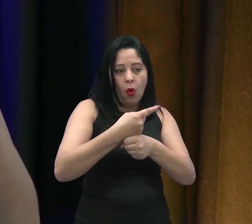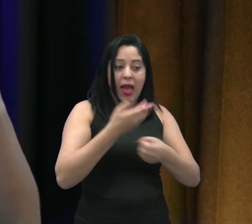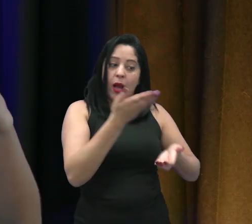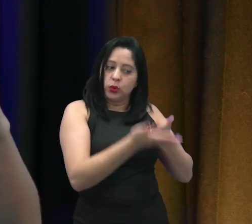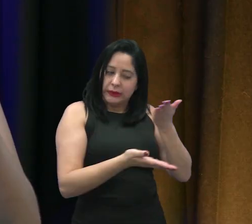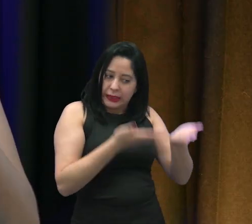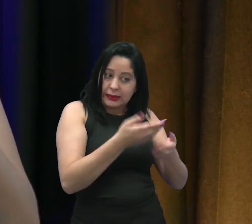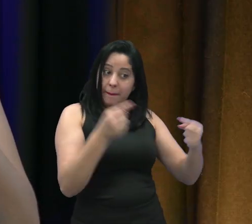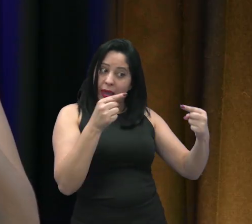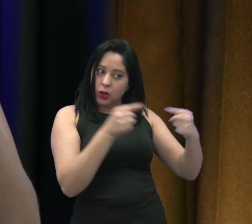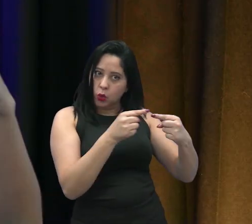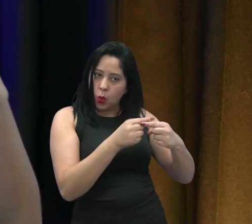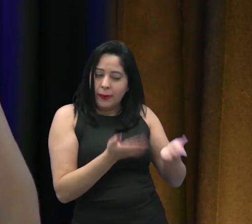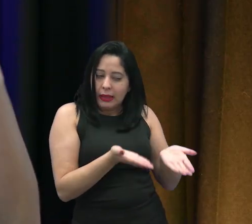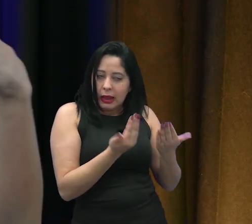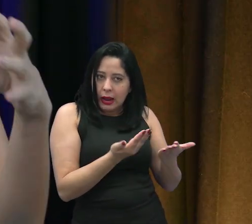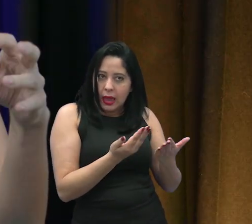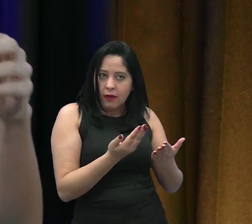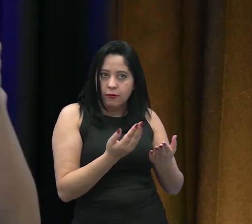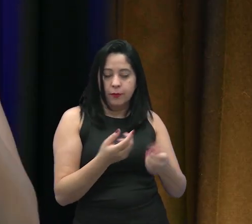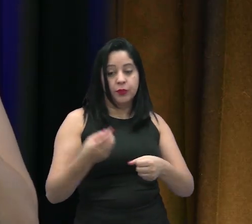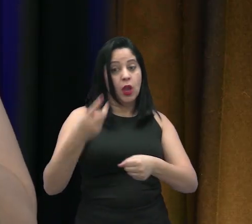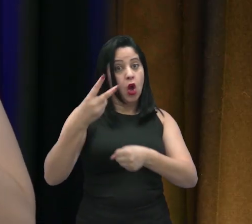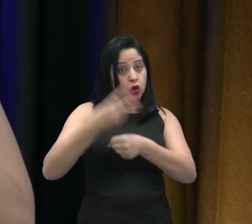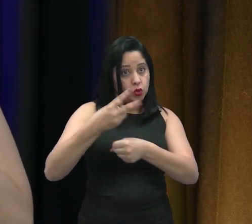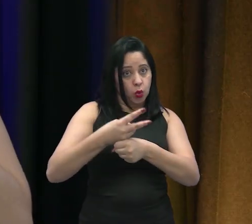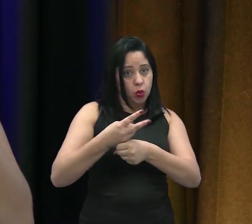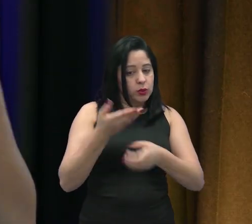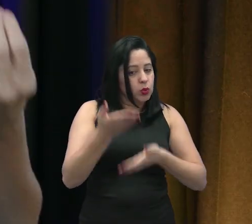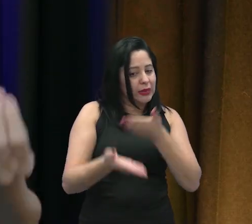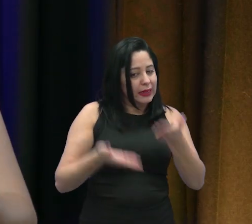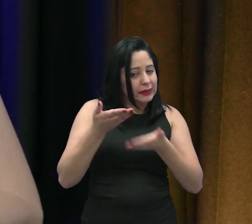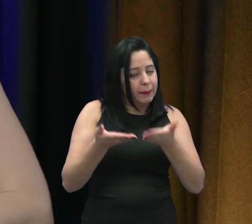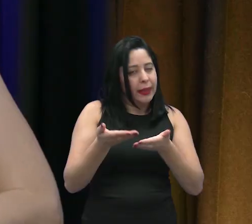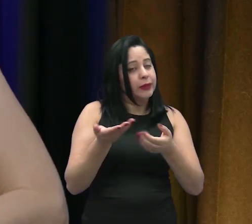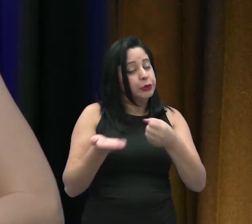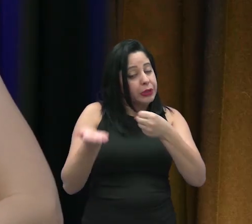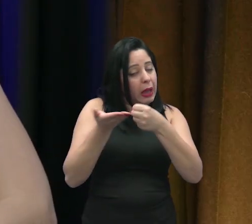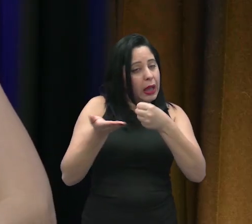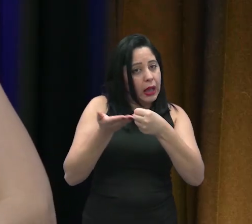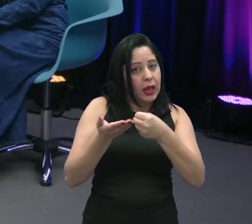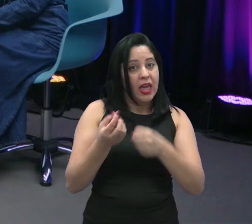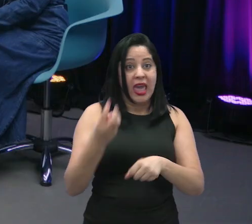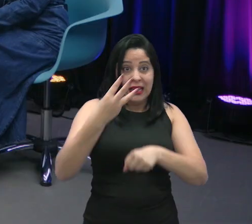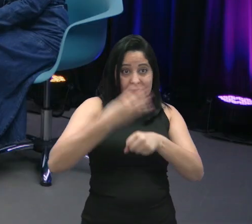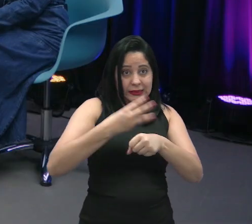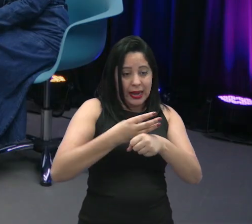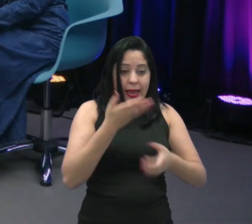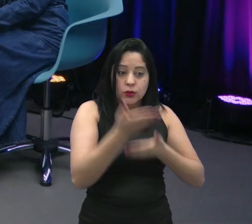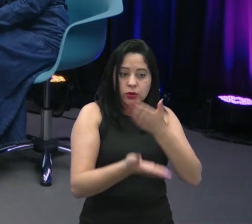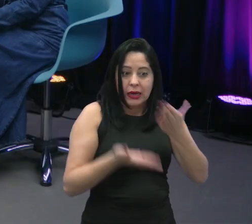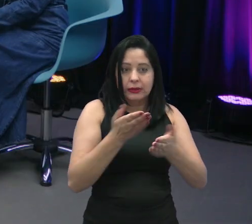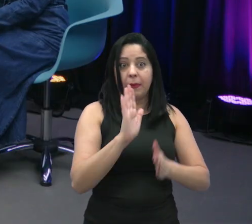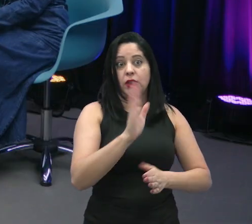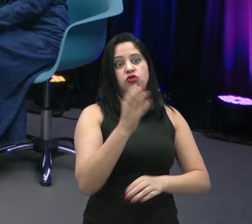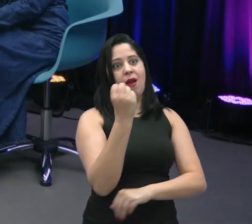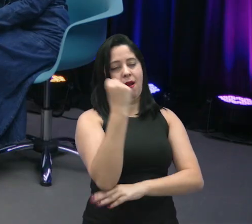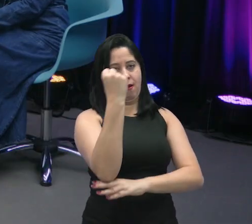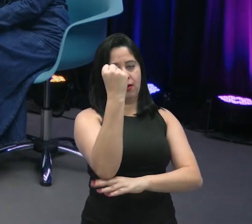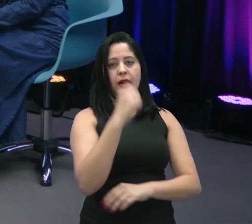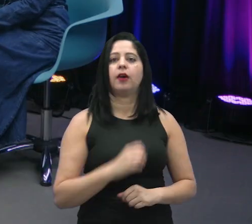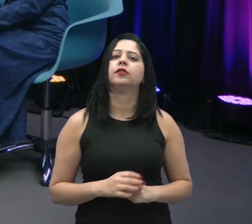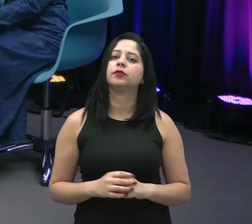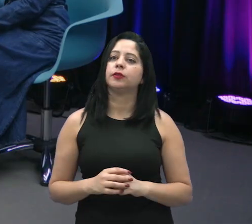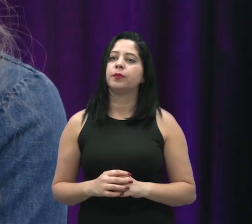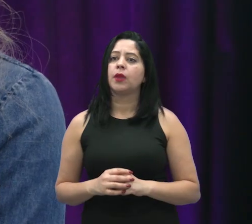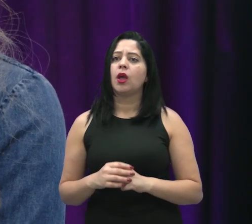pouco mais leve, um pouco menor do que o nível de suporte 2 ou 3. Certo. E como que funciona o